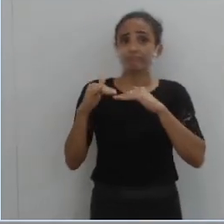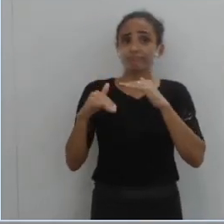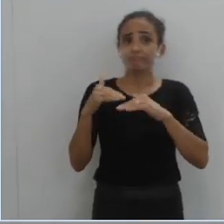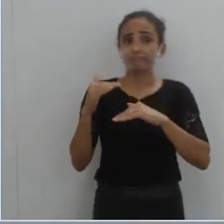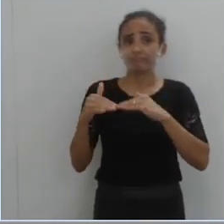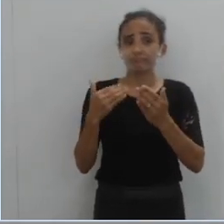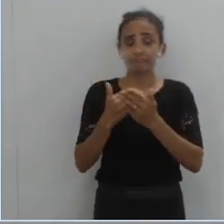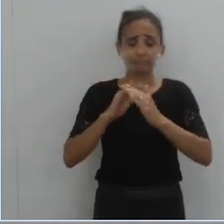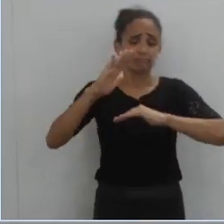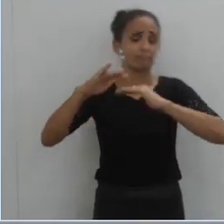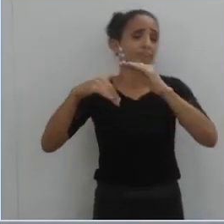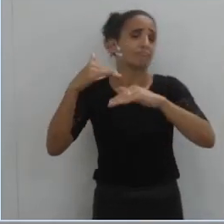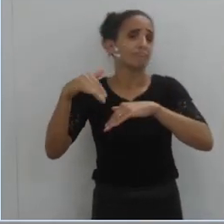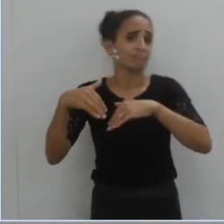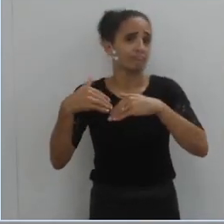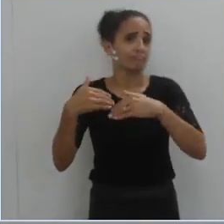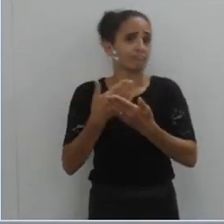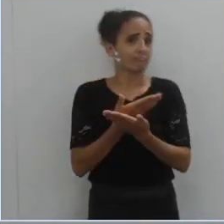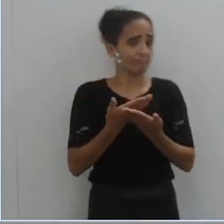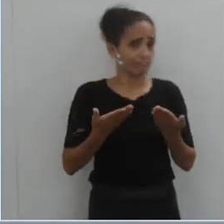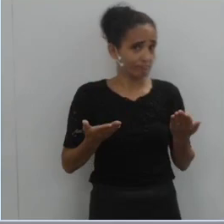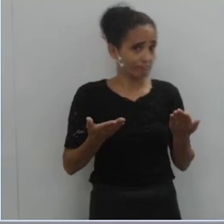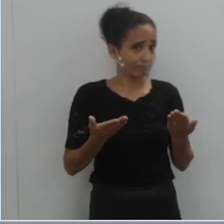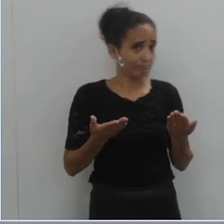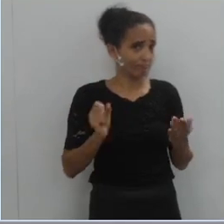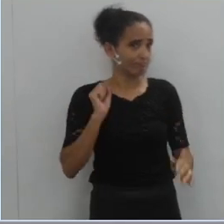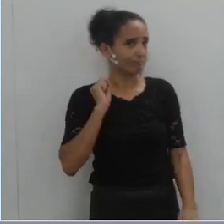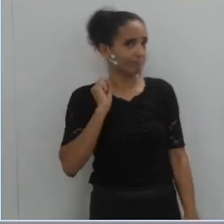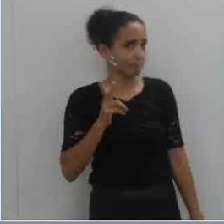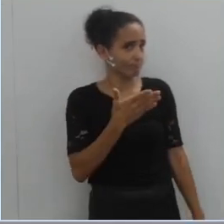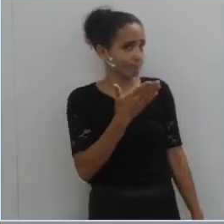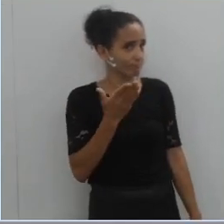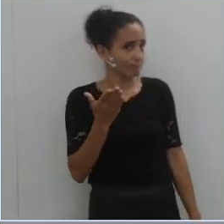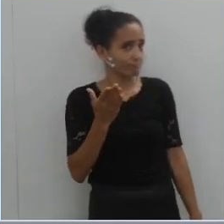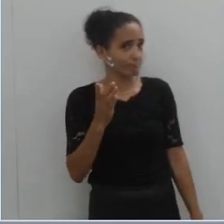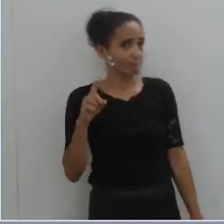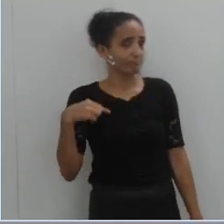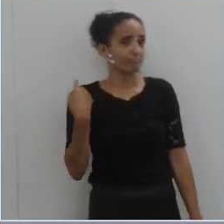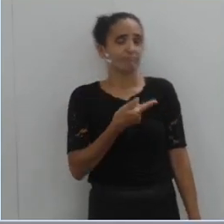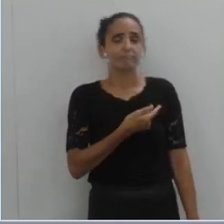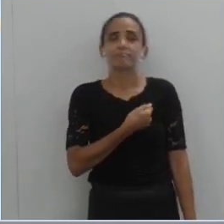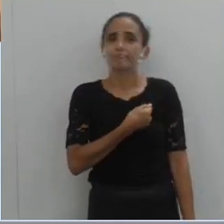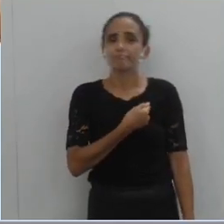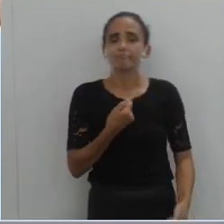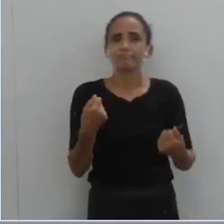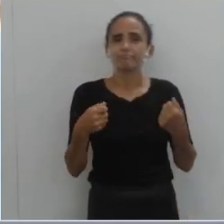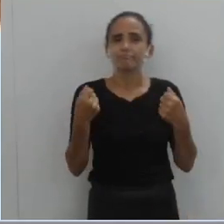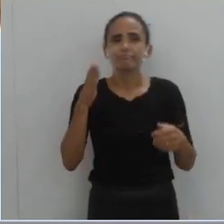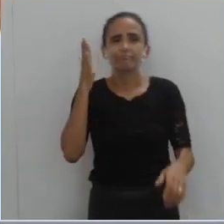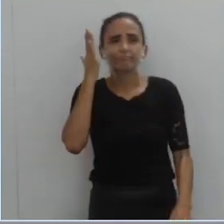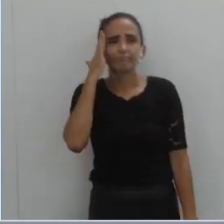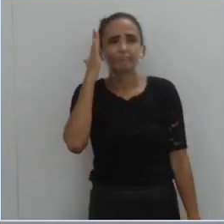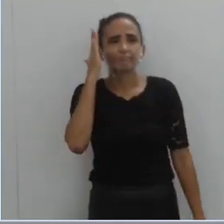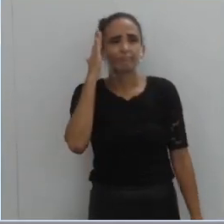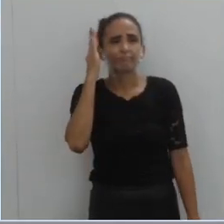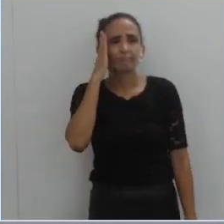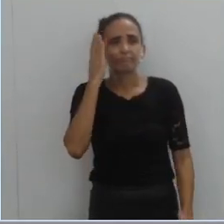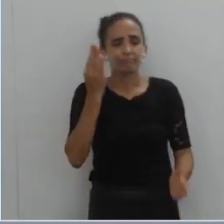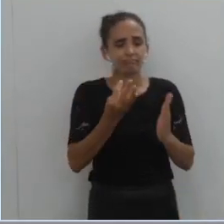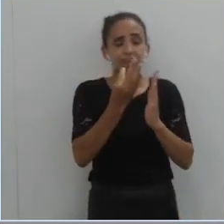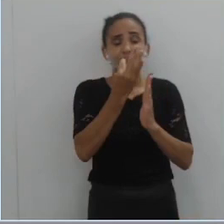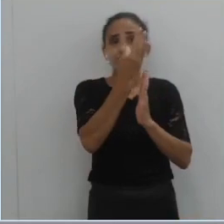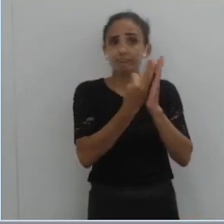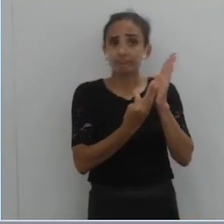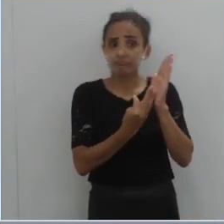perpetuar por vários tempos, certo? Então a gente precisa sim entender os contextos da